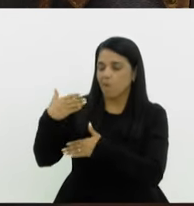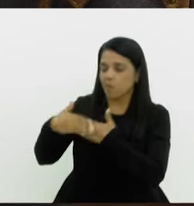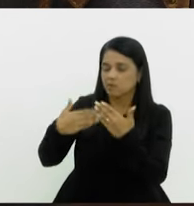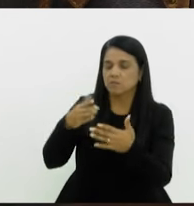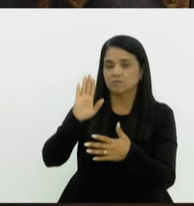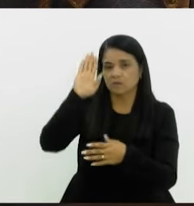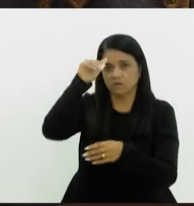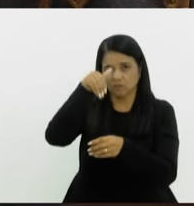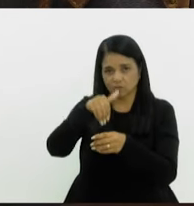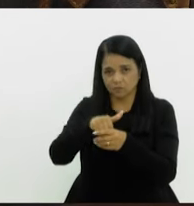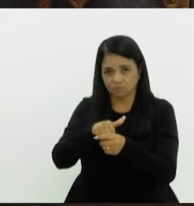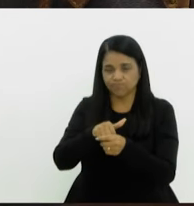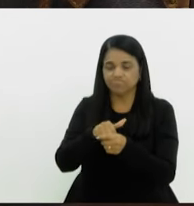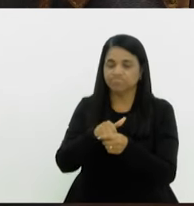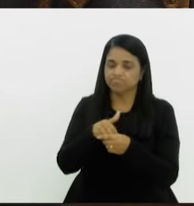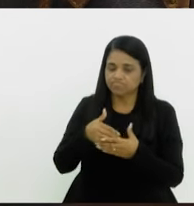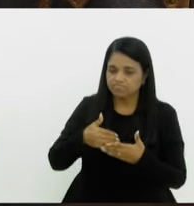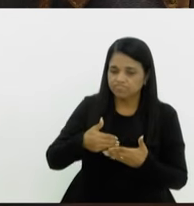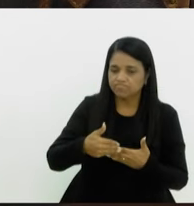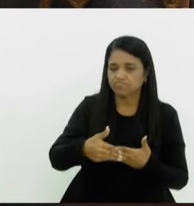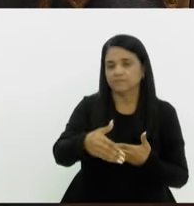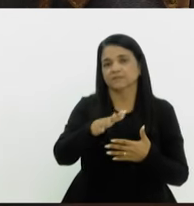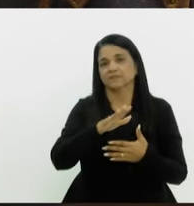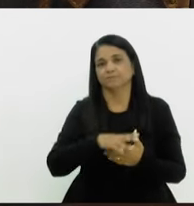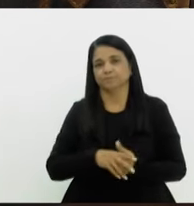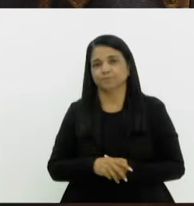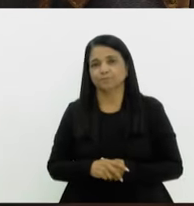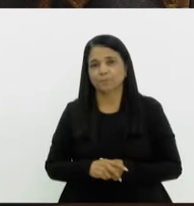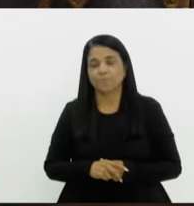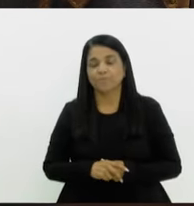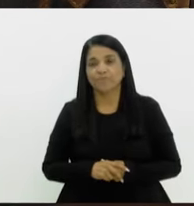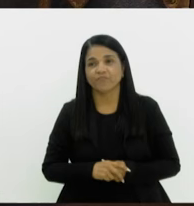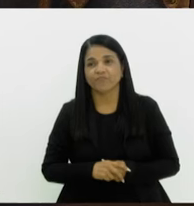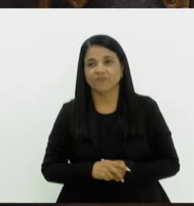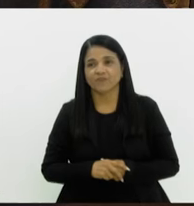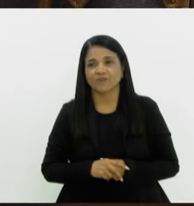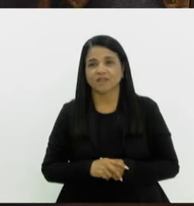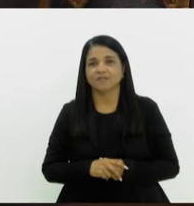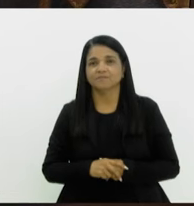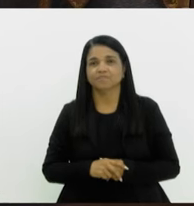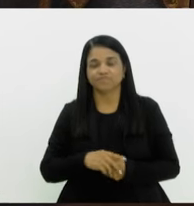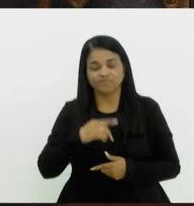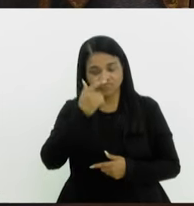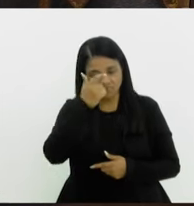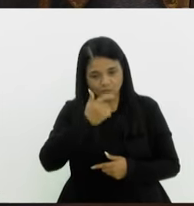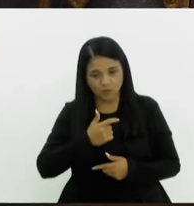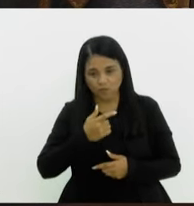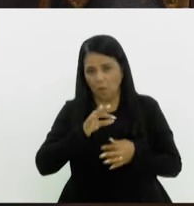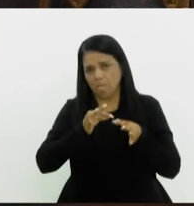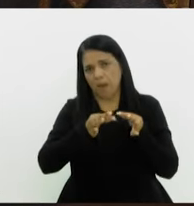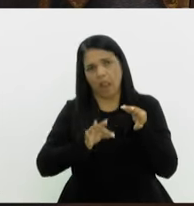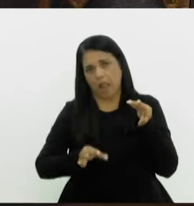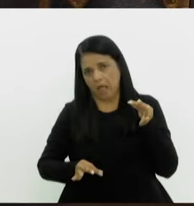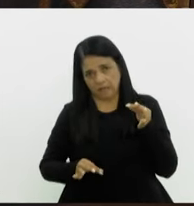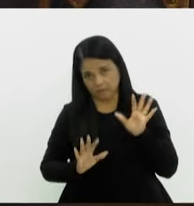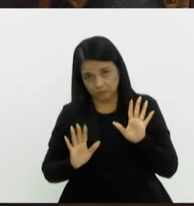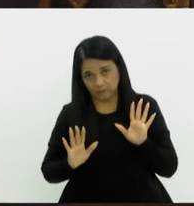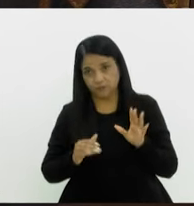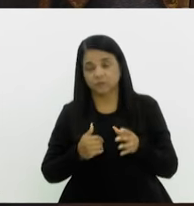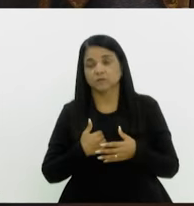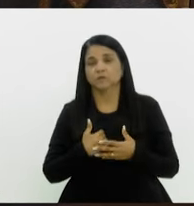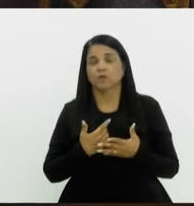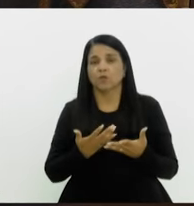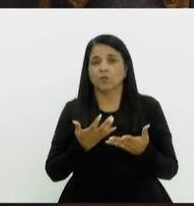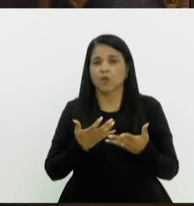transcorra da melhor forma possível eu nem vou me me arrastar muito mais aqui eh eu